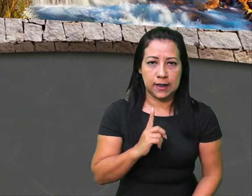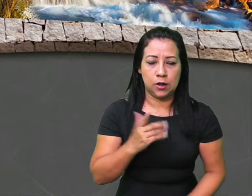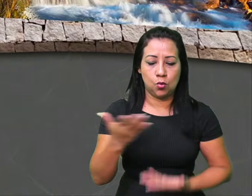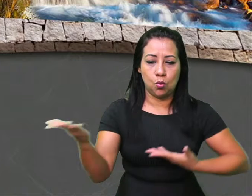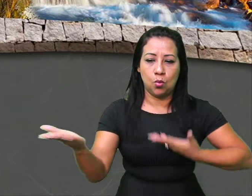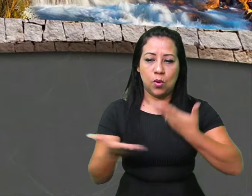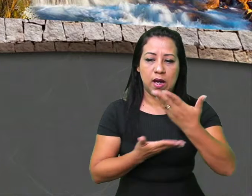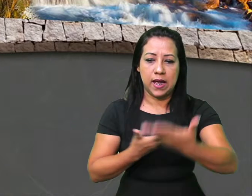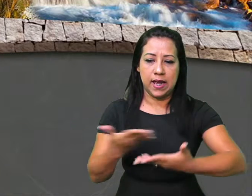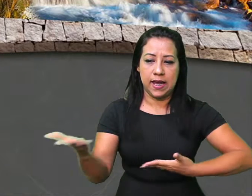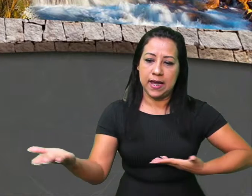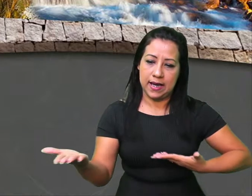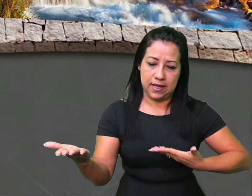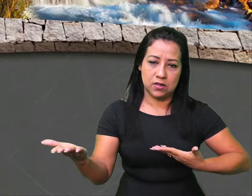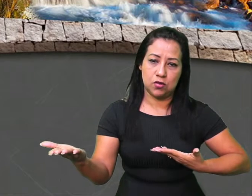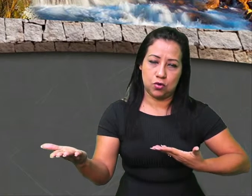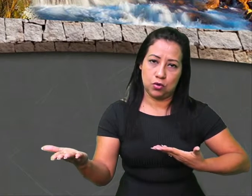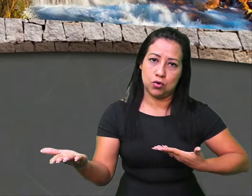afetivas.